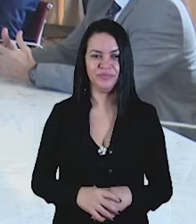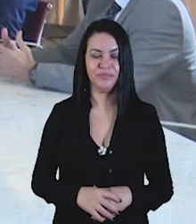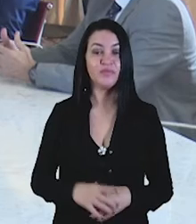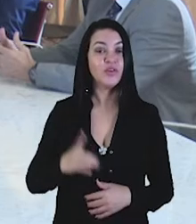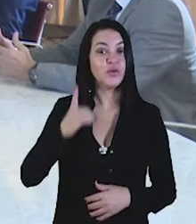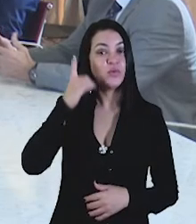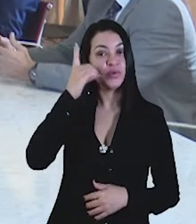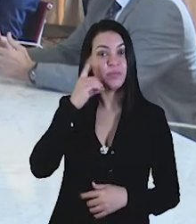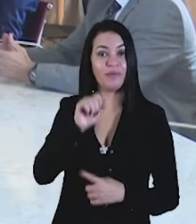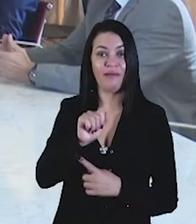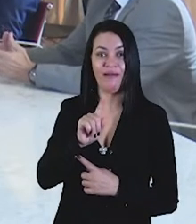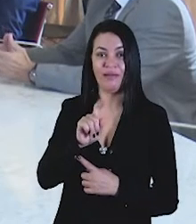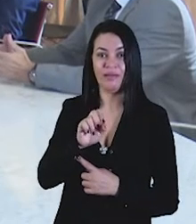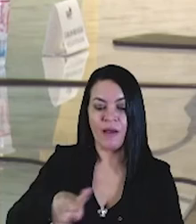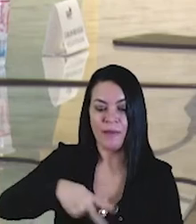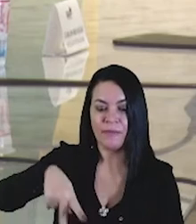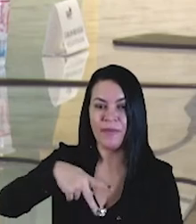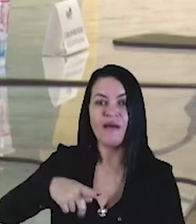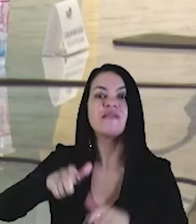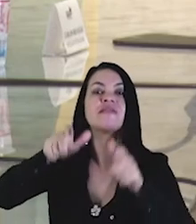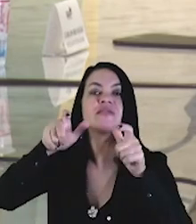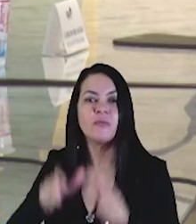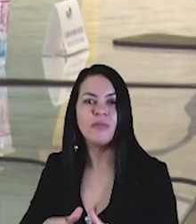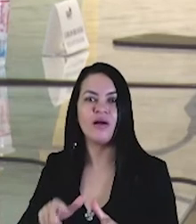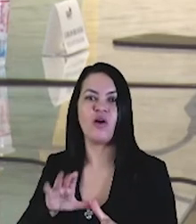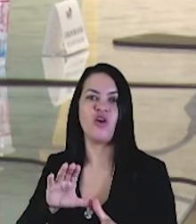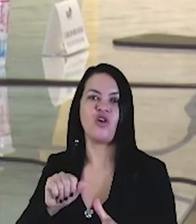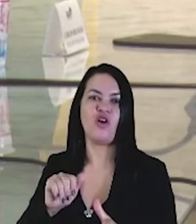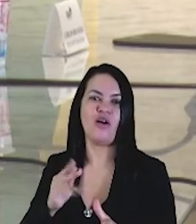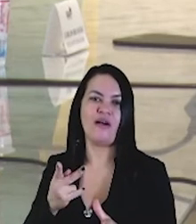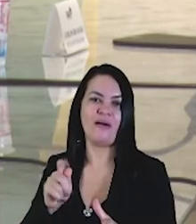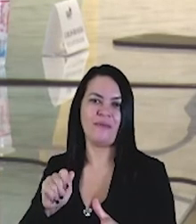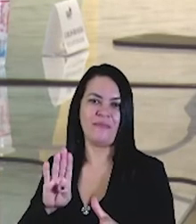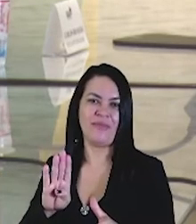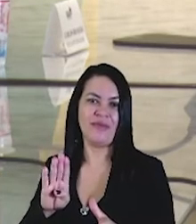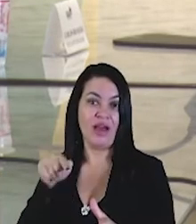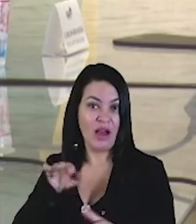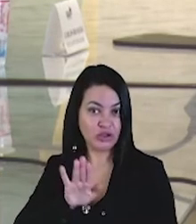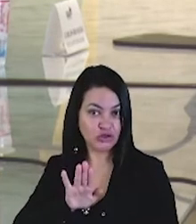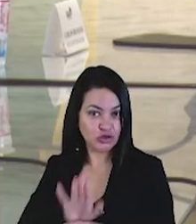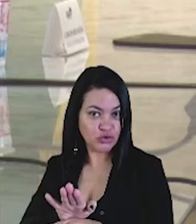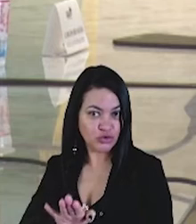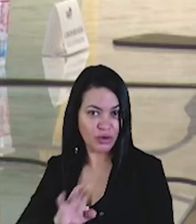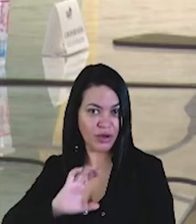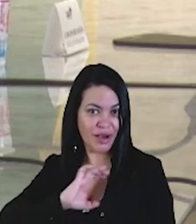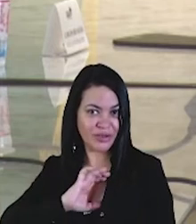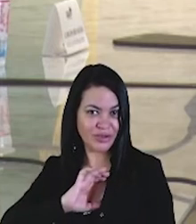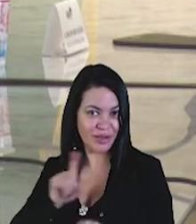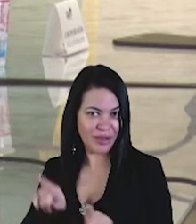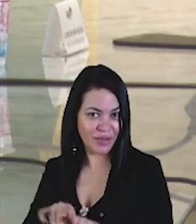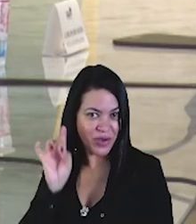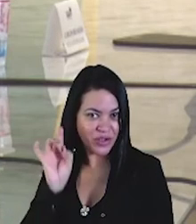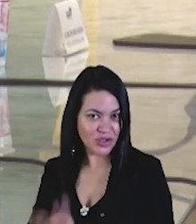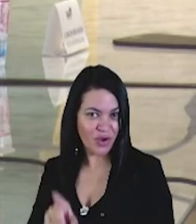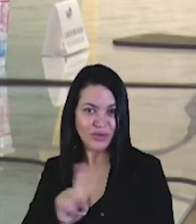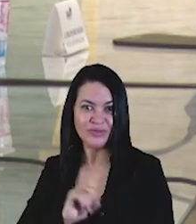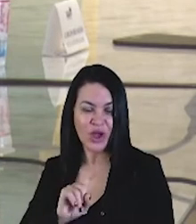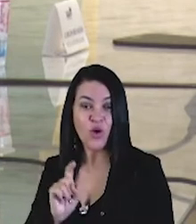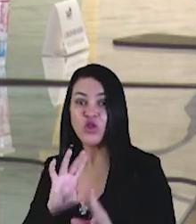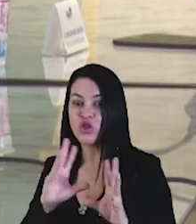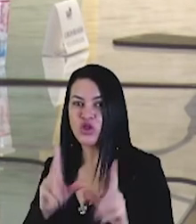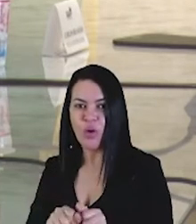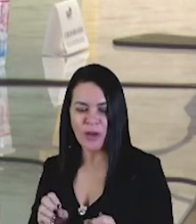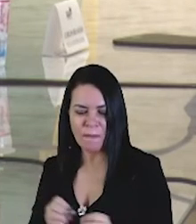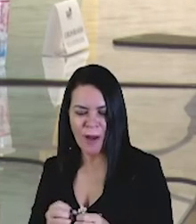aproximadamente 15 milhões de reais dizer que você não ajuda nesse muito sua cidade que as chamas todas as cidades circunvizinhas da de